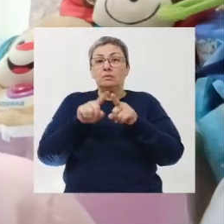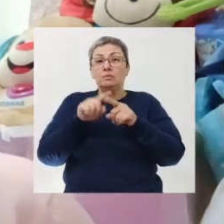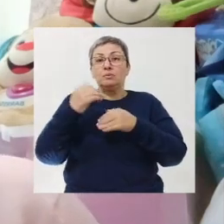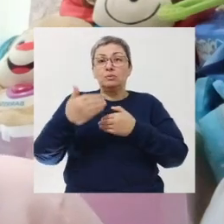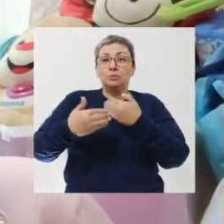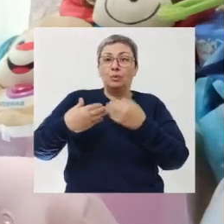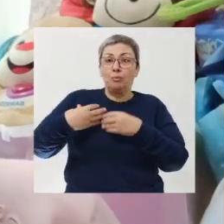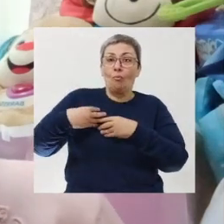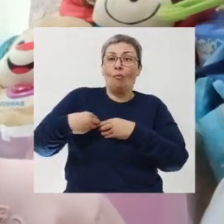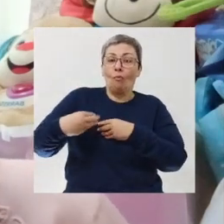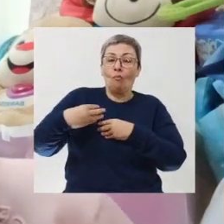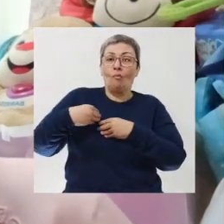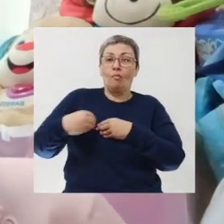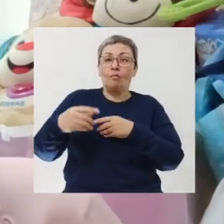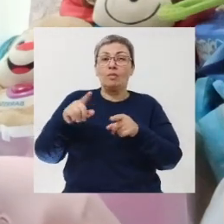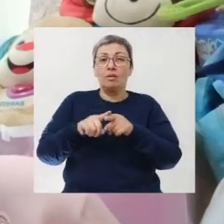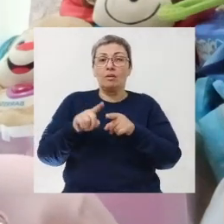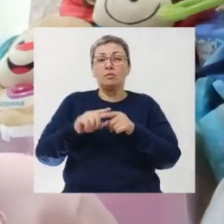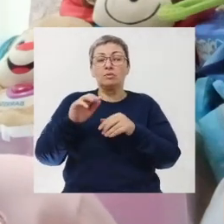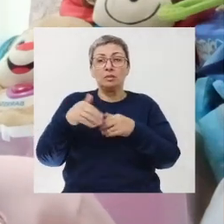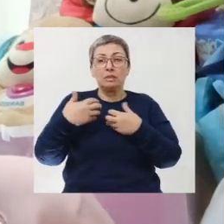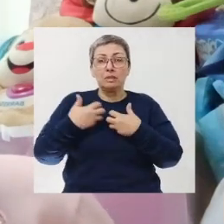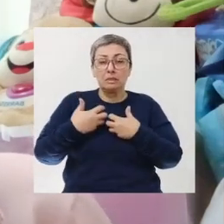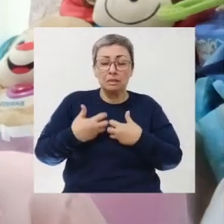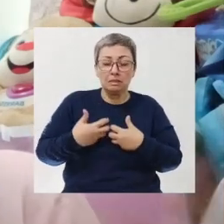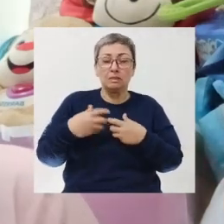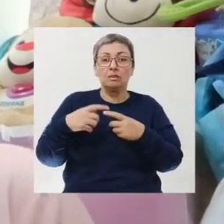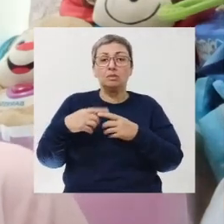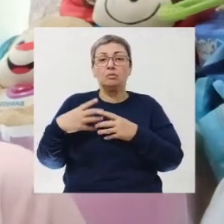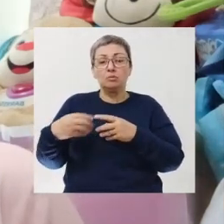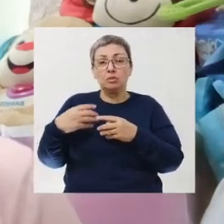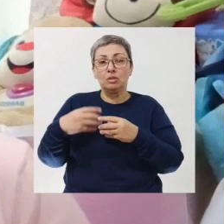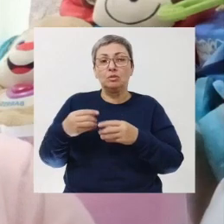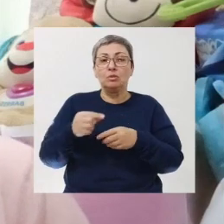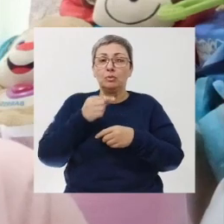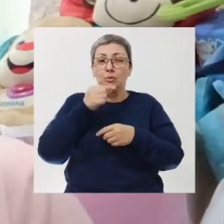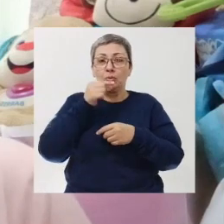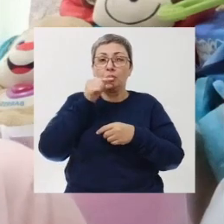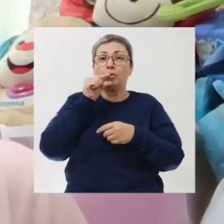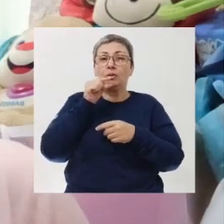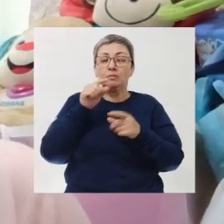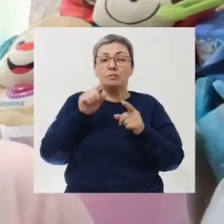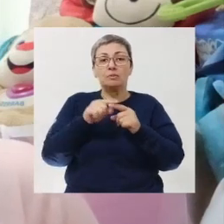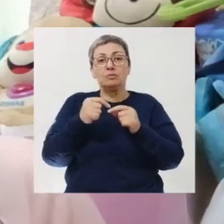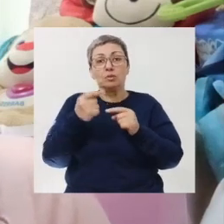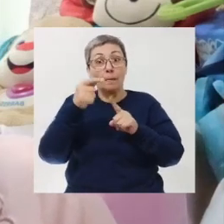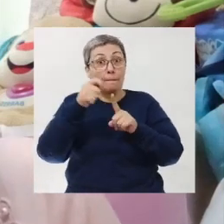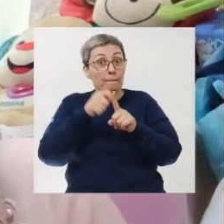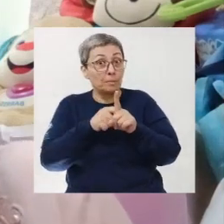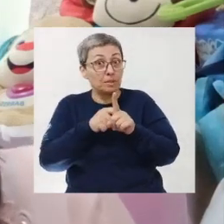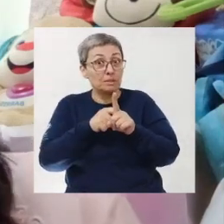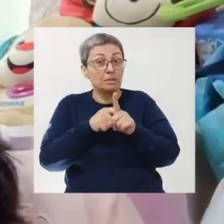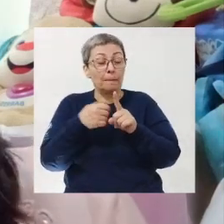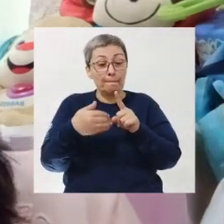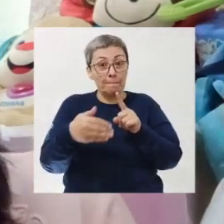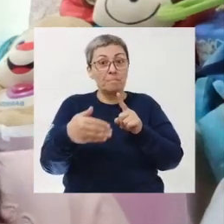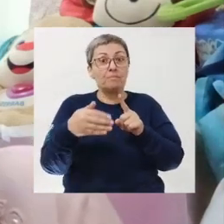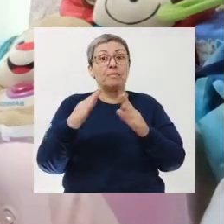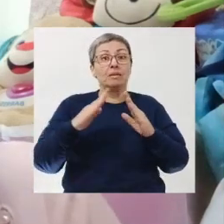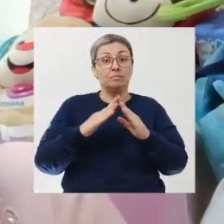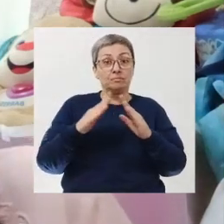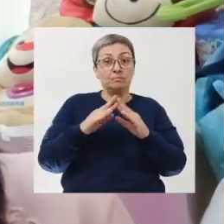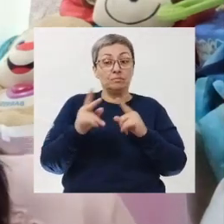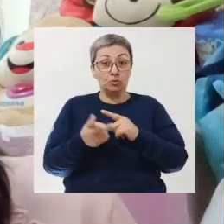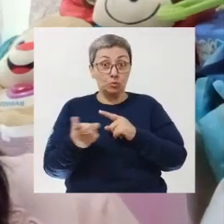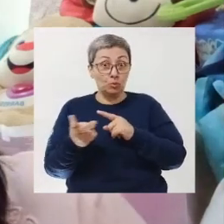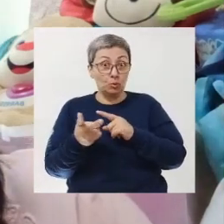de fazer o processo de puxar no meu peito. Então quando eu via que ela estava muito cansada, eu pegava e colocava no copinho. Isso no primeiro mês, né,